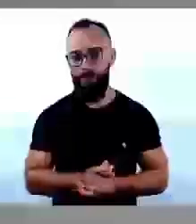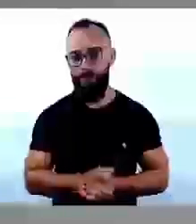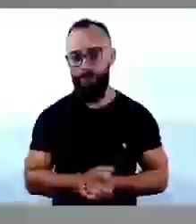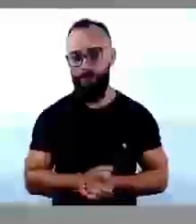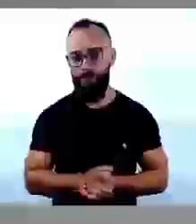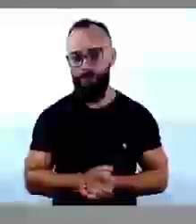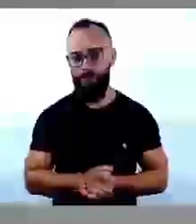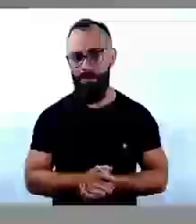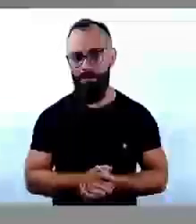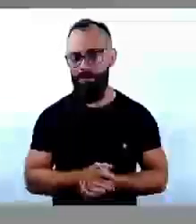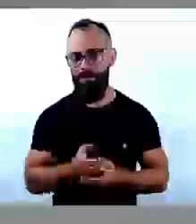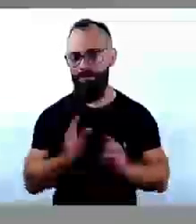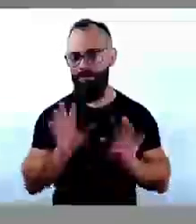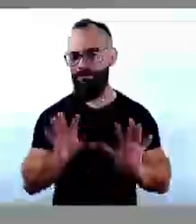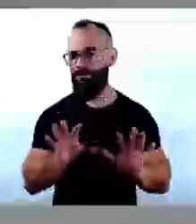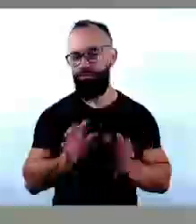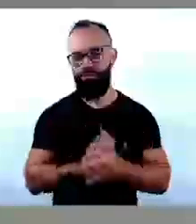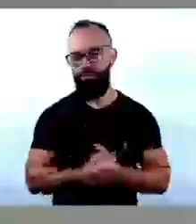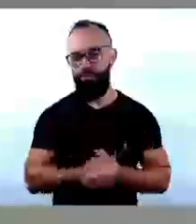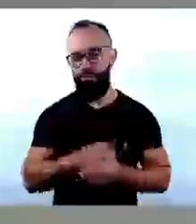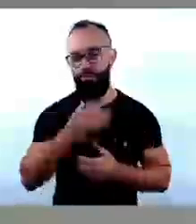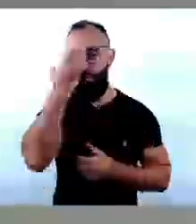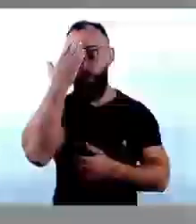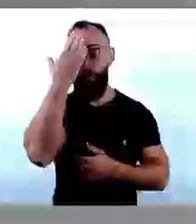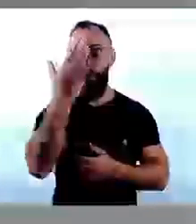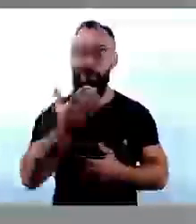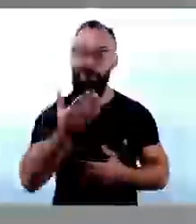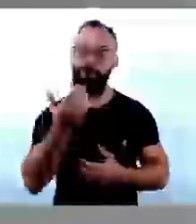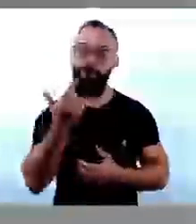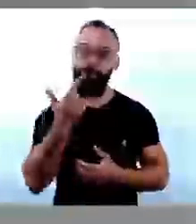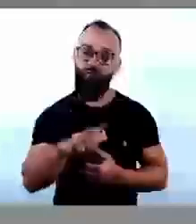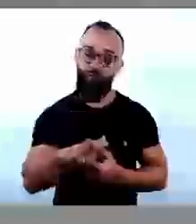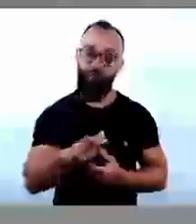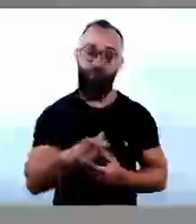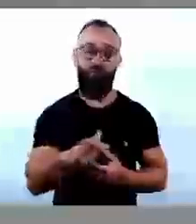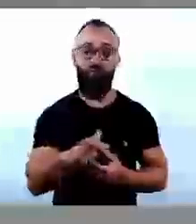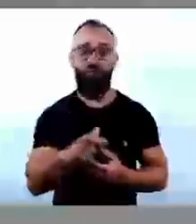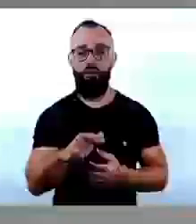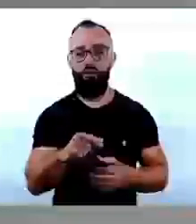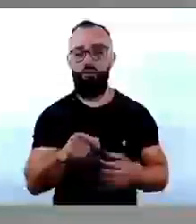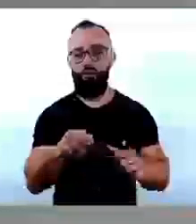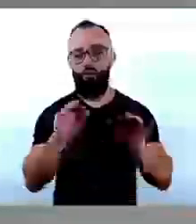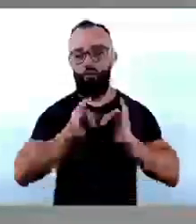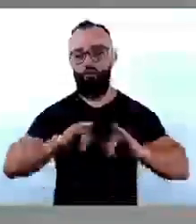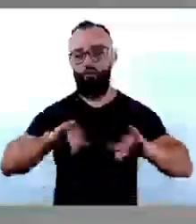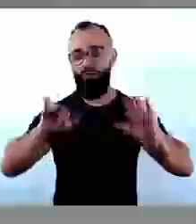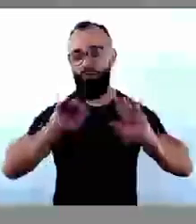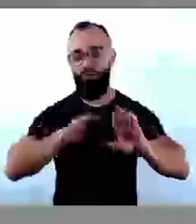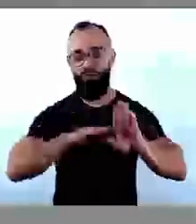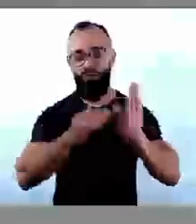era isso tá agradecer mais uma vez e desejar a todos